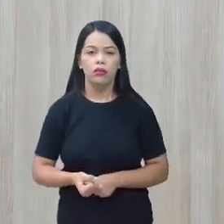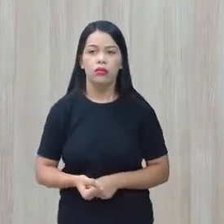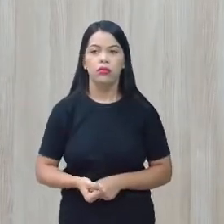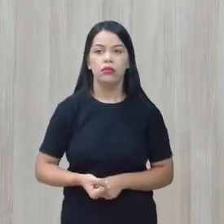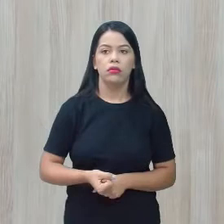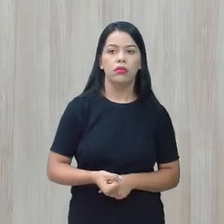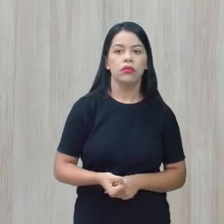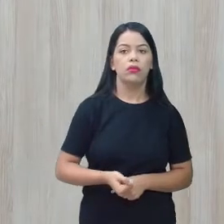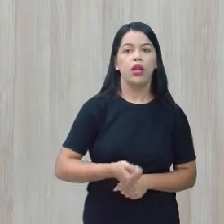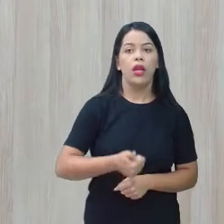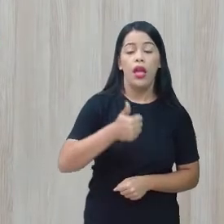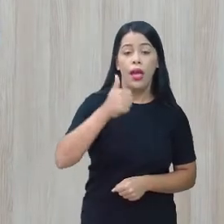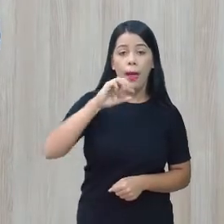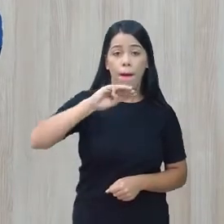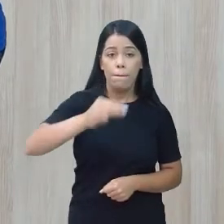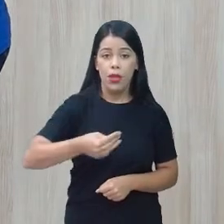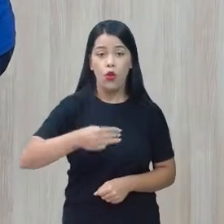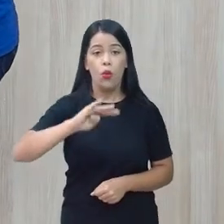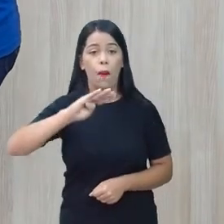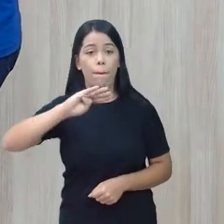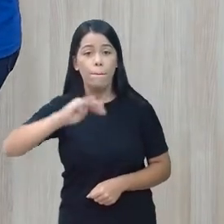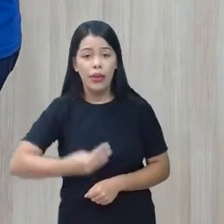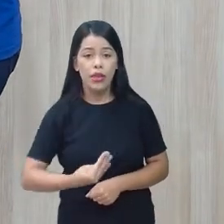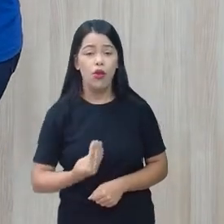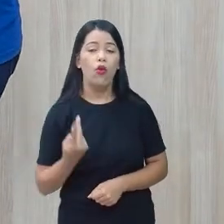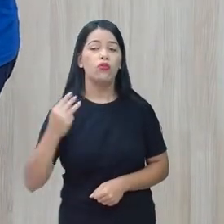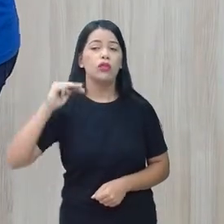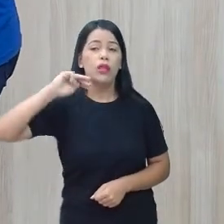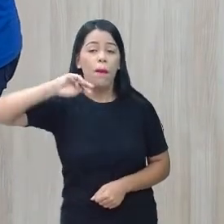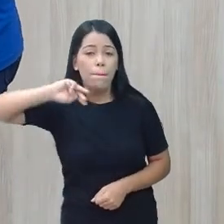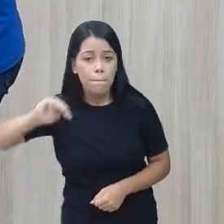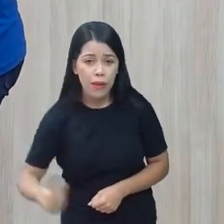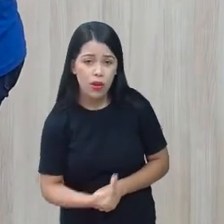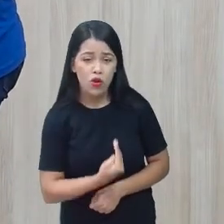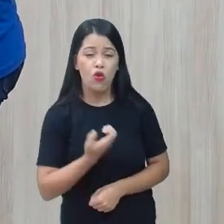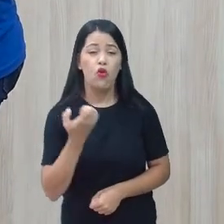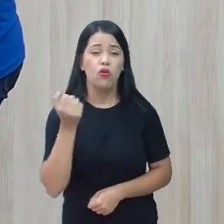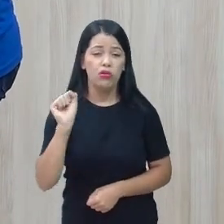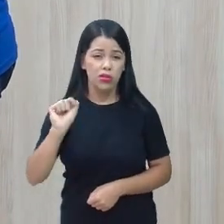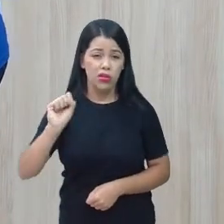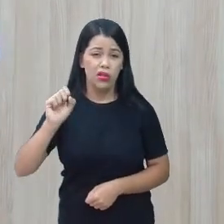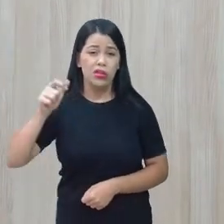149 bilhões, 597 milhões,